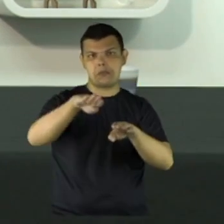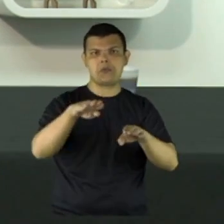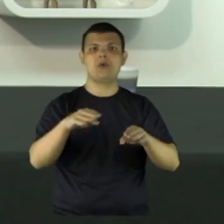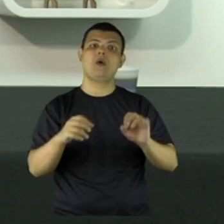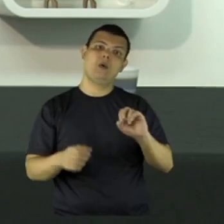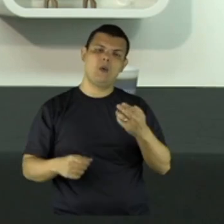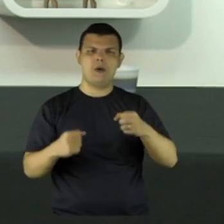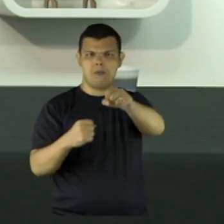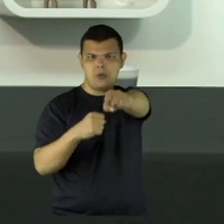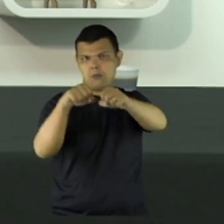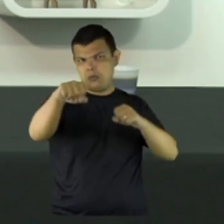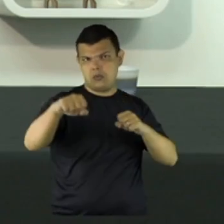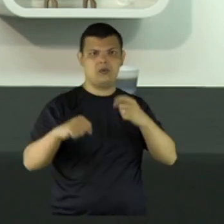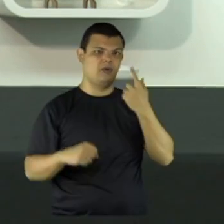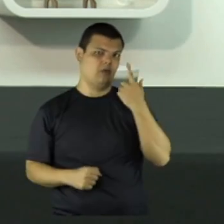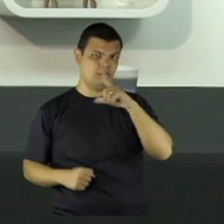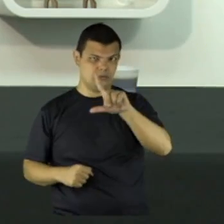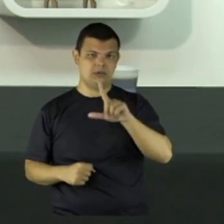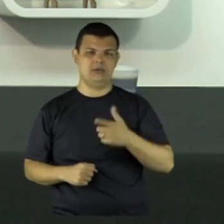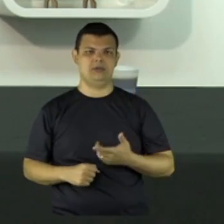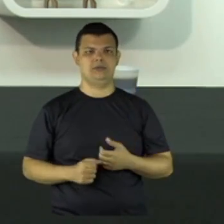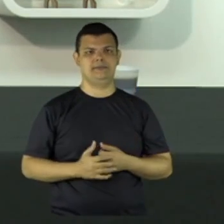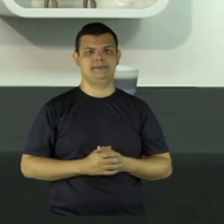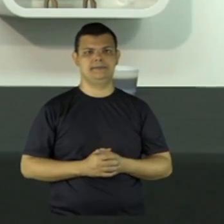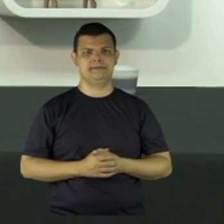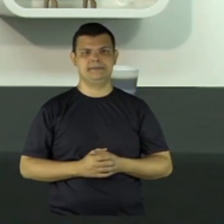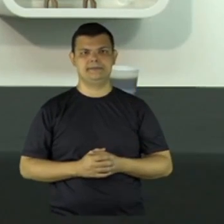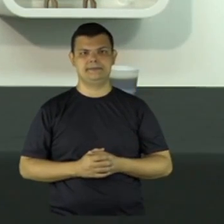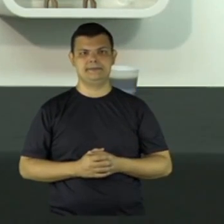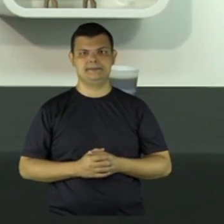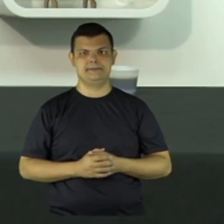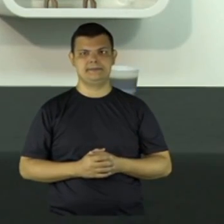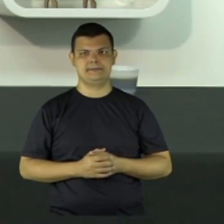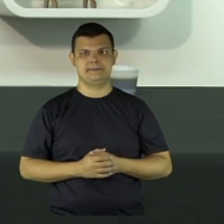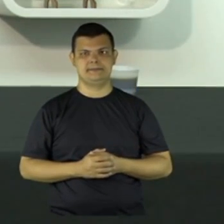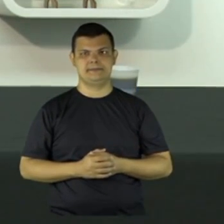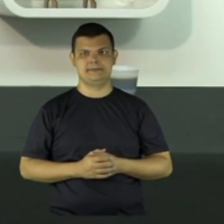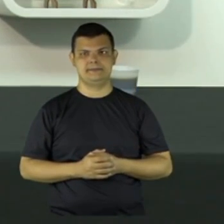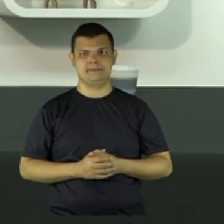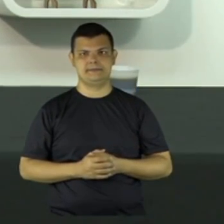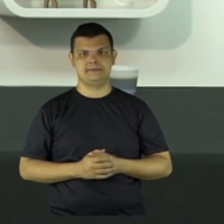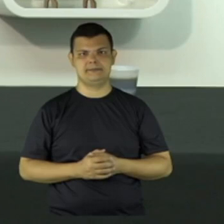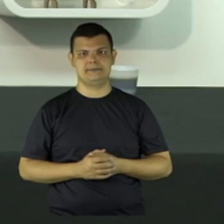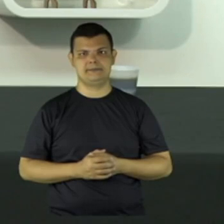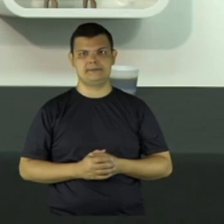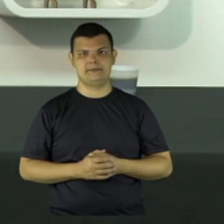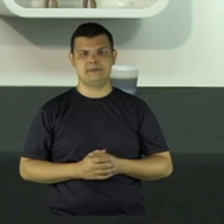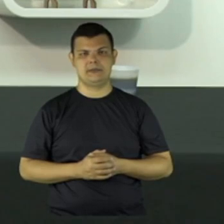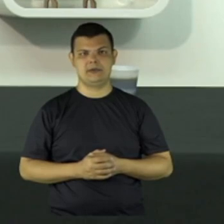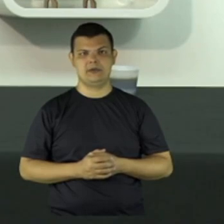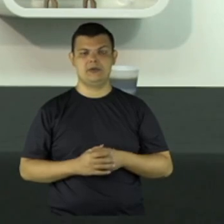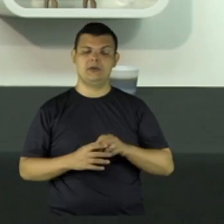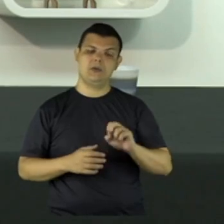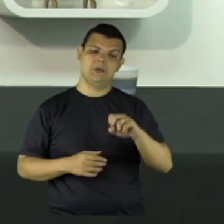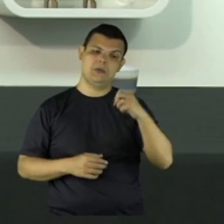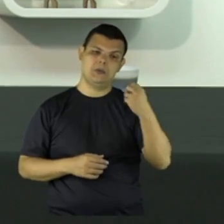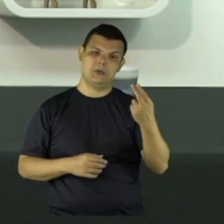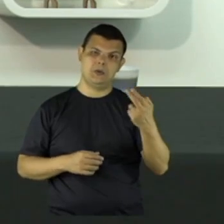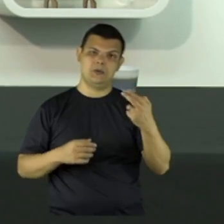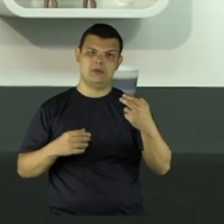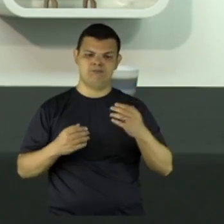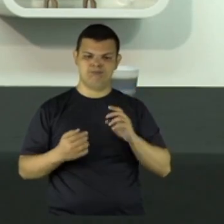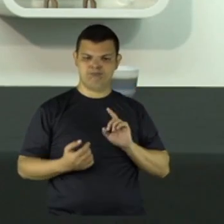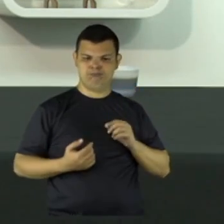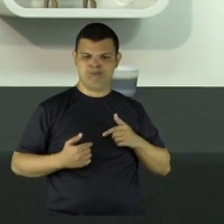oponente estendendo os seus membros, estendendo o braço, estendendo perna, né? Efetuando aí uma projeção